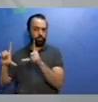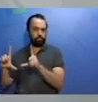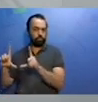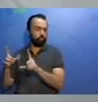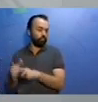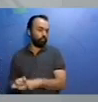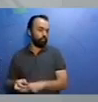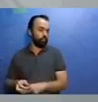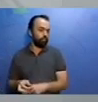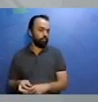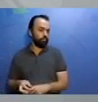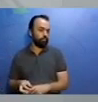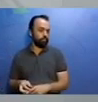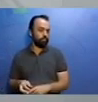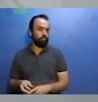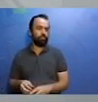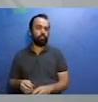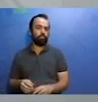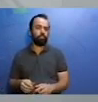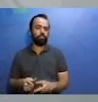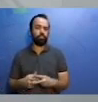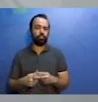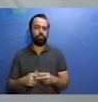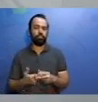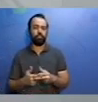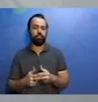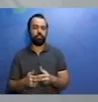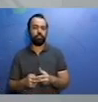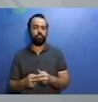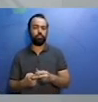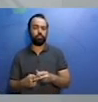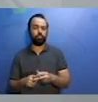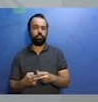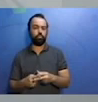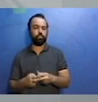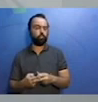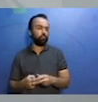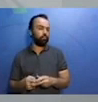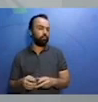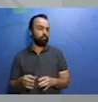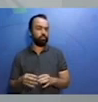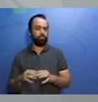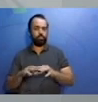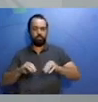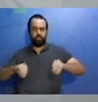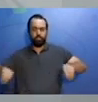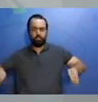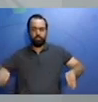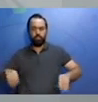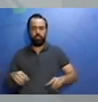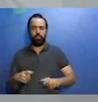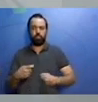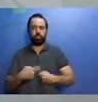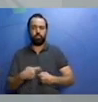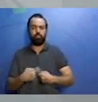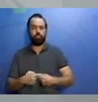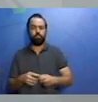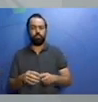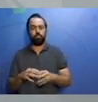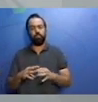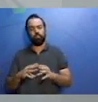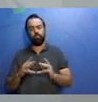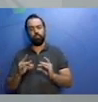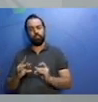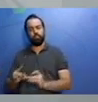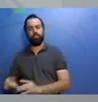um aparelho utilizado aí para fazer essa separação dos sólidos que se dissolvem, no caso